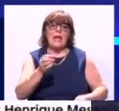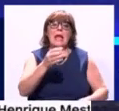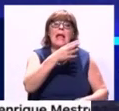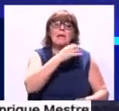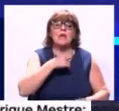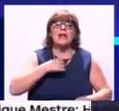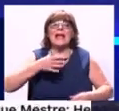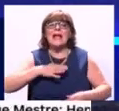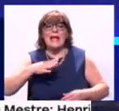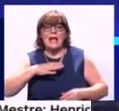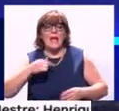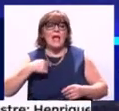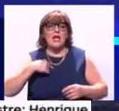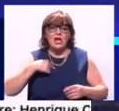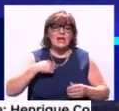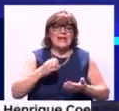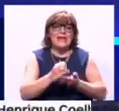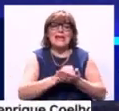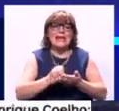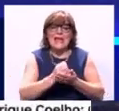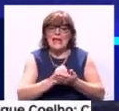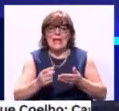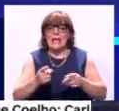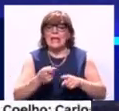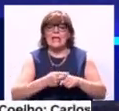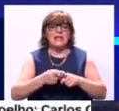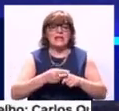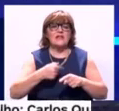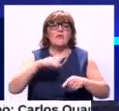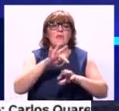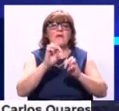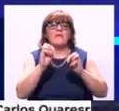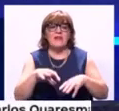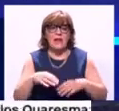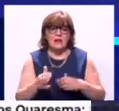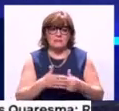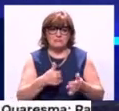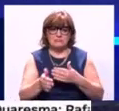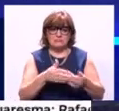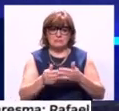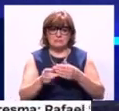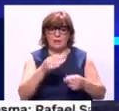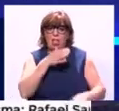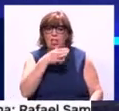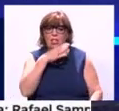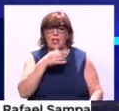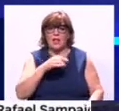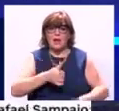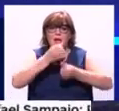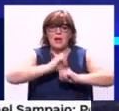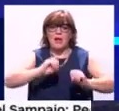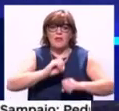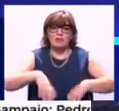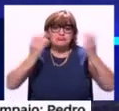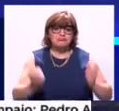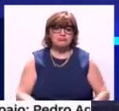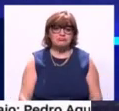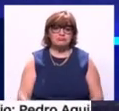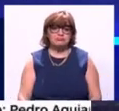Nós queremos ser... A mim, ninguém nos interessa. Aí fomos à final. O que é que me interessa esse discurso? Não ganhamos.